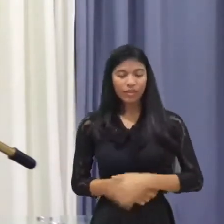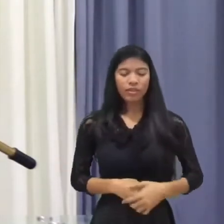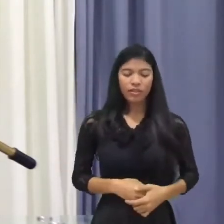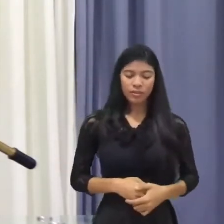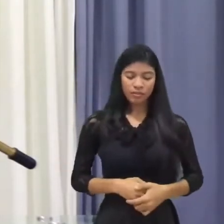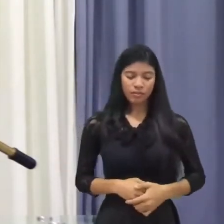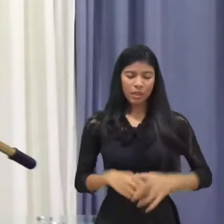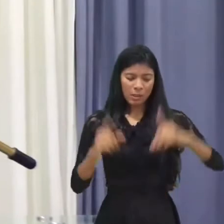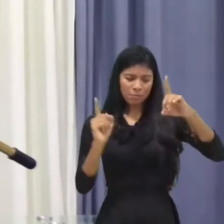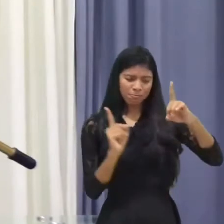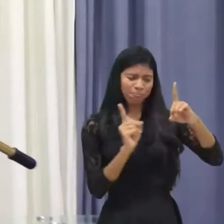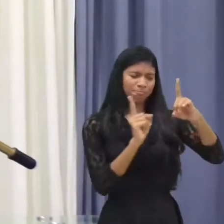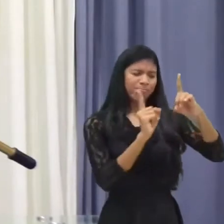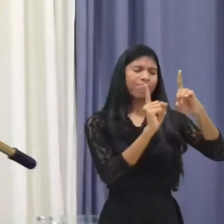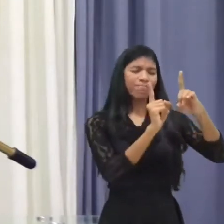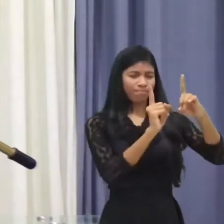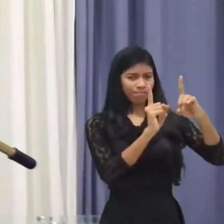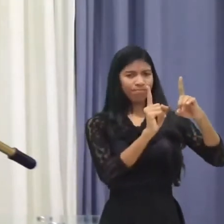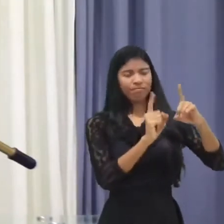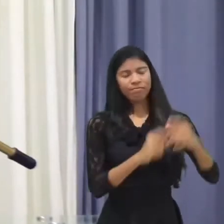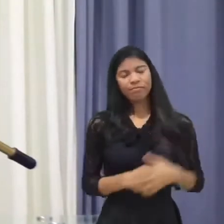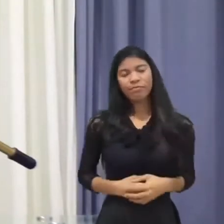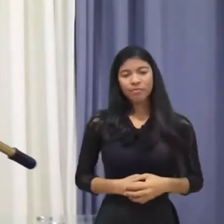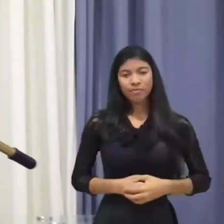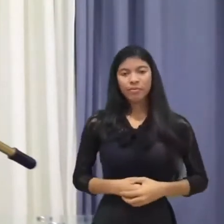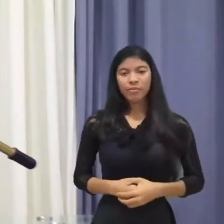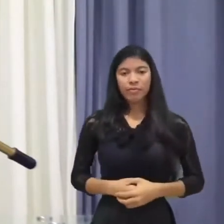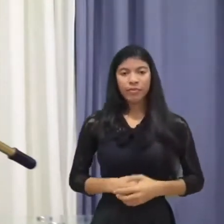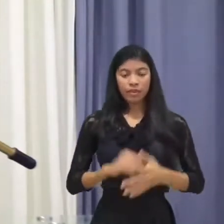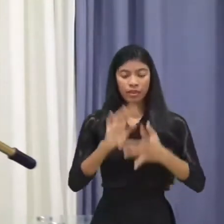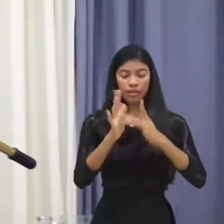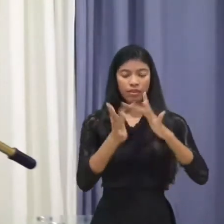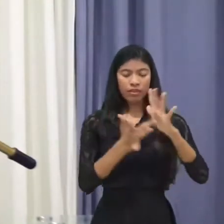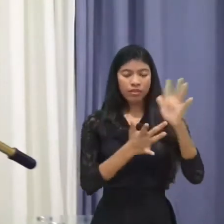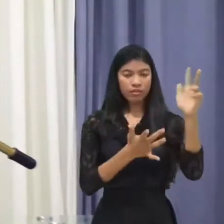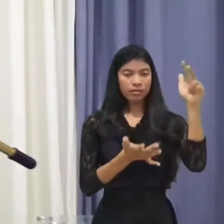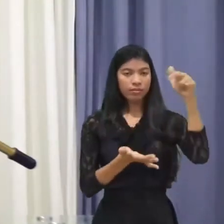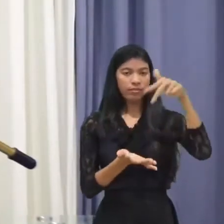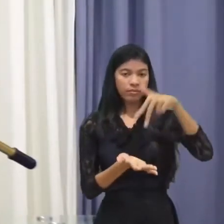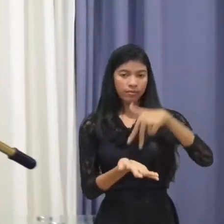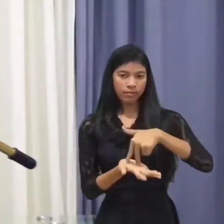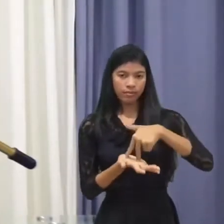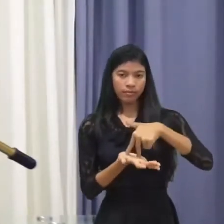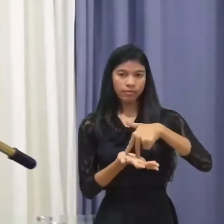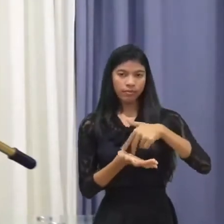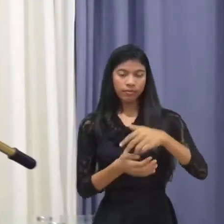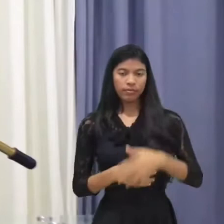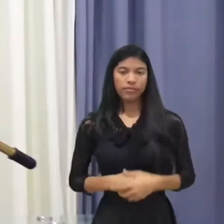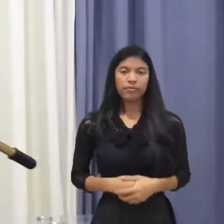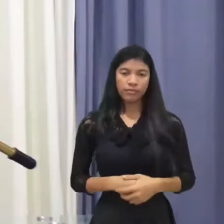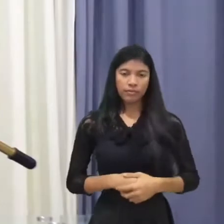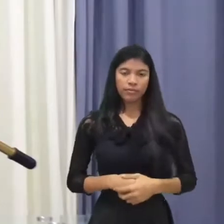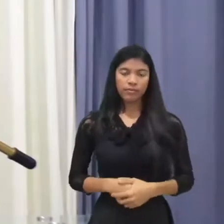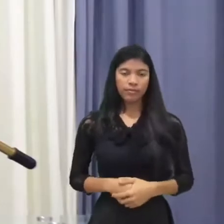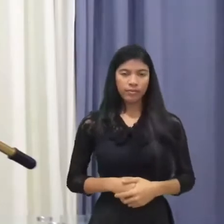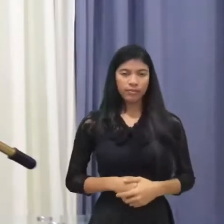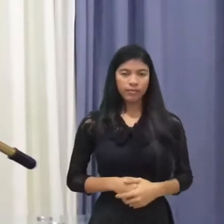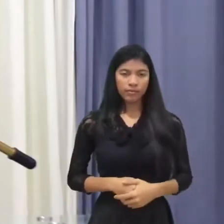do Senhor nosso Deus. A vinda de Jesus. A sua